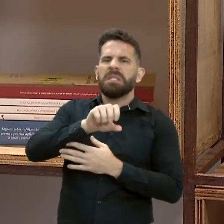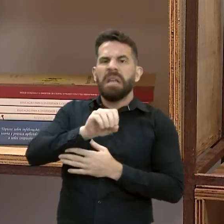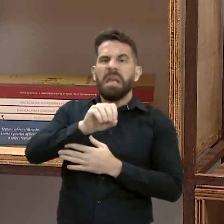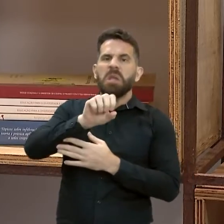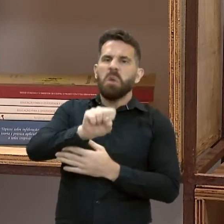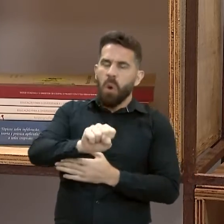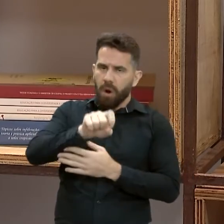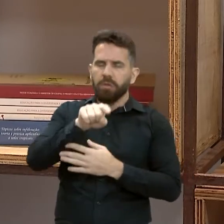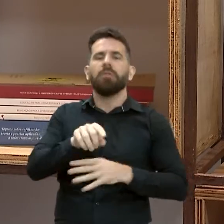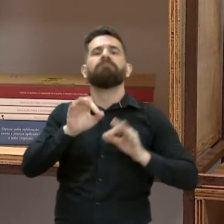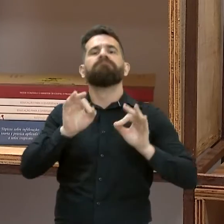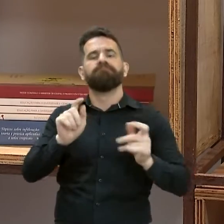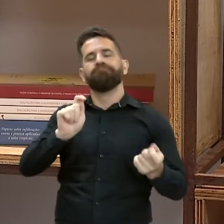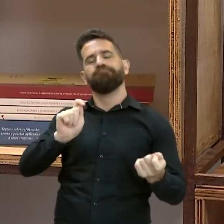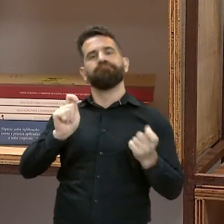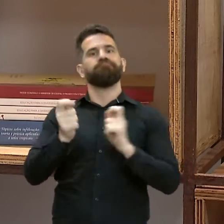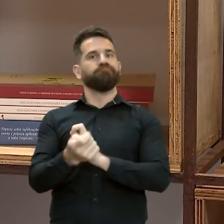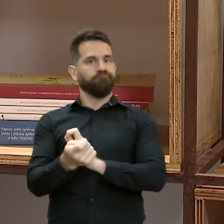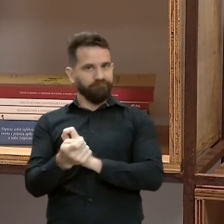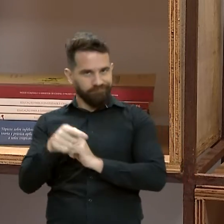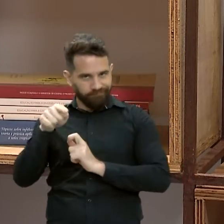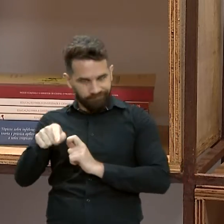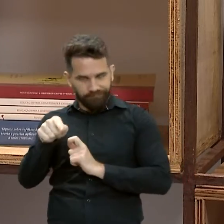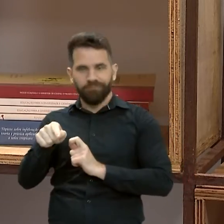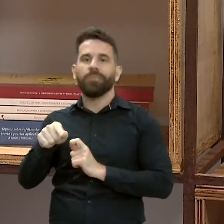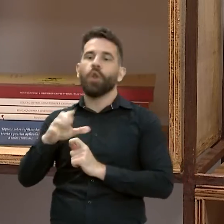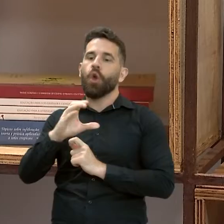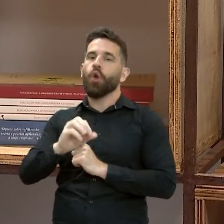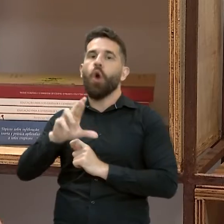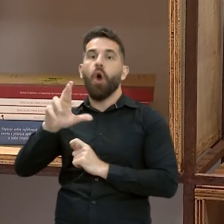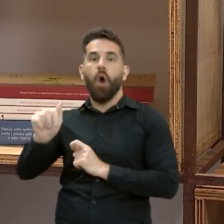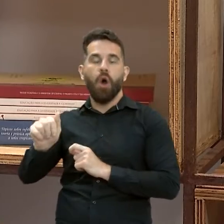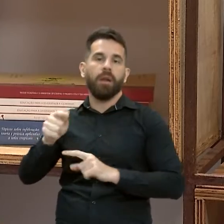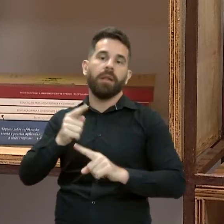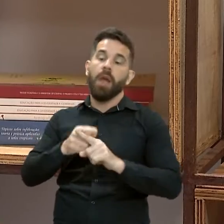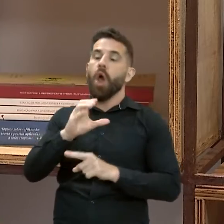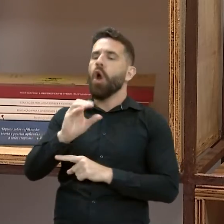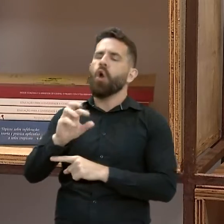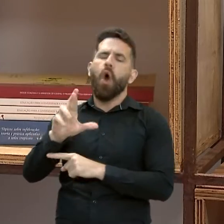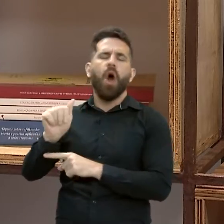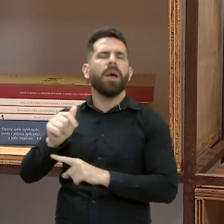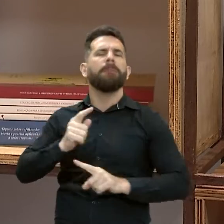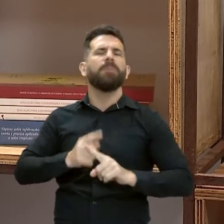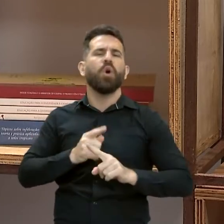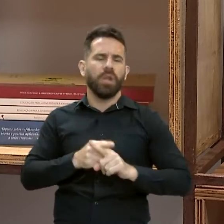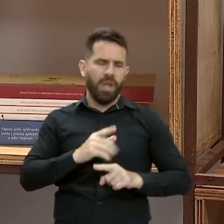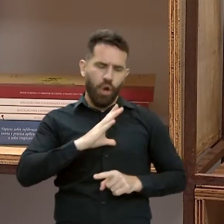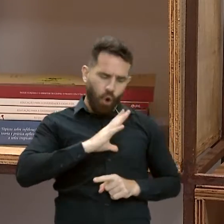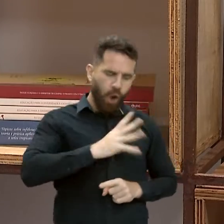o pseudônimo Cora Coralina, que vem de coragem, que vem de